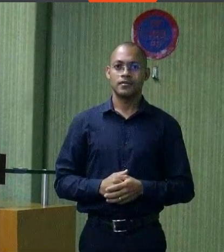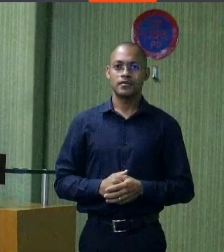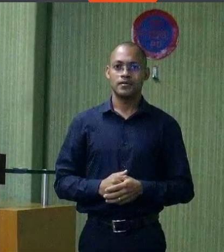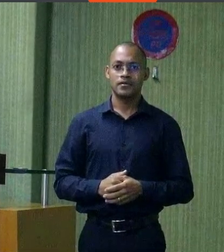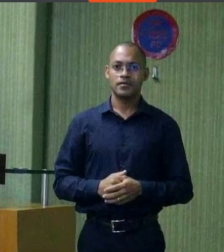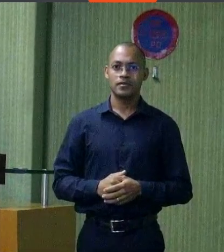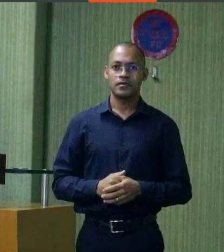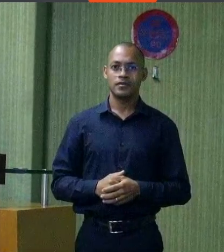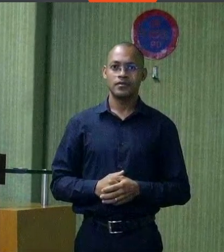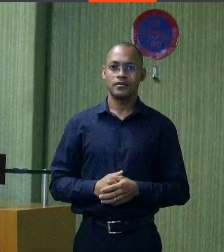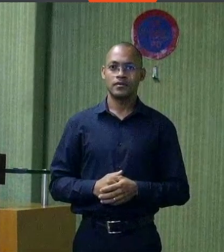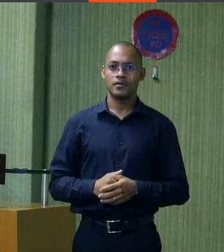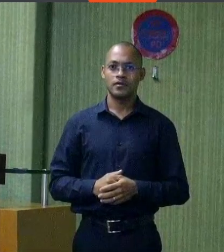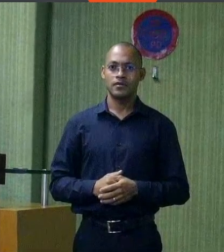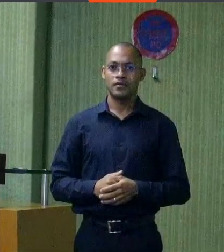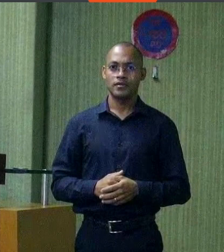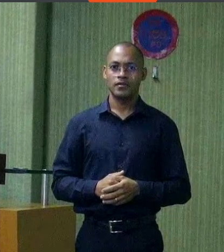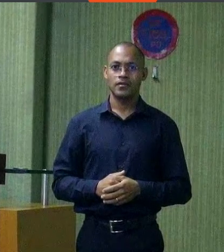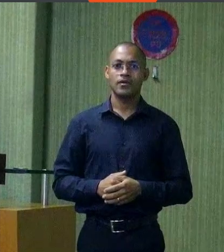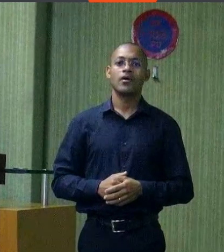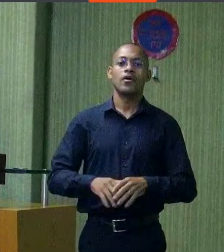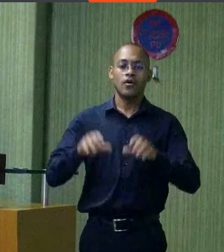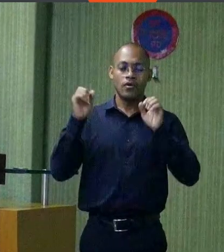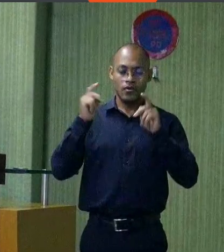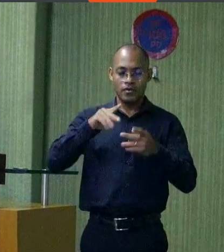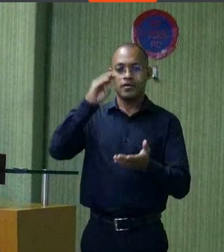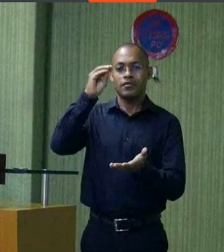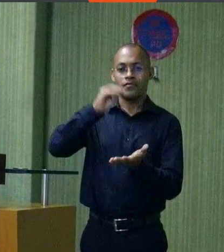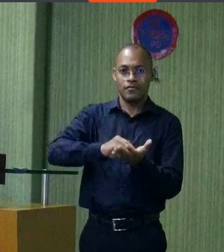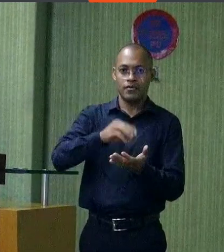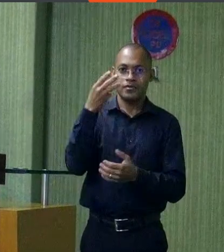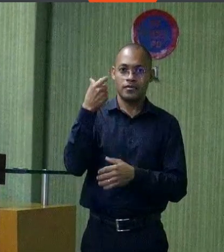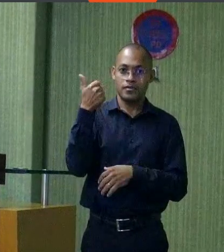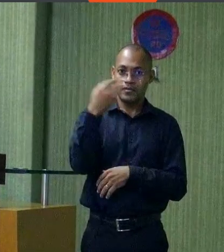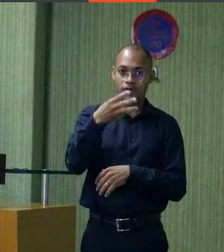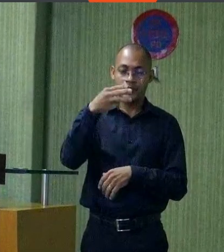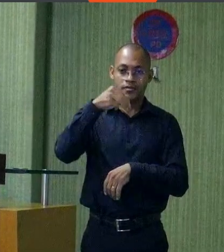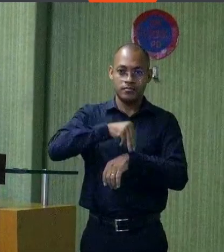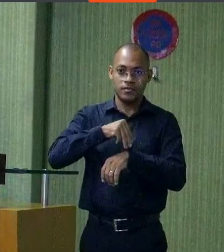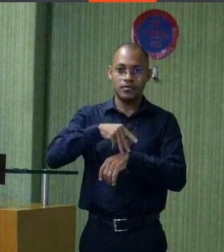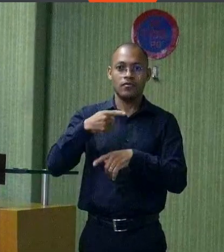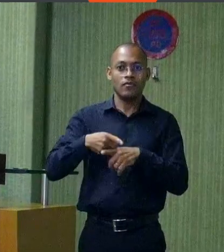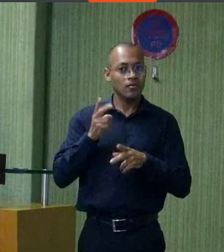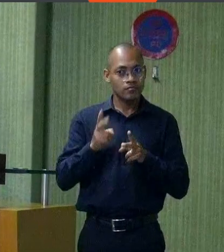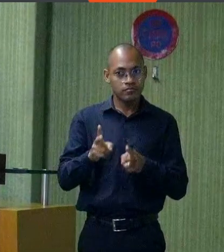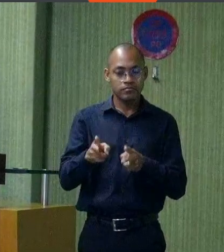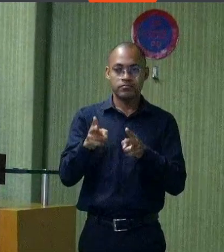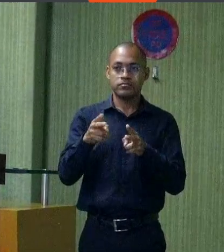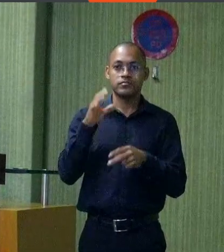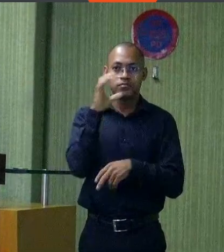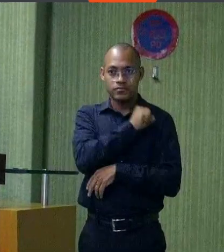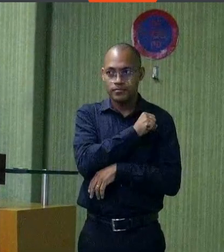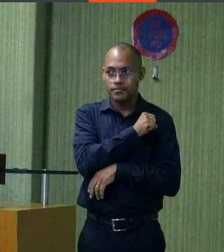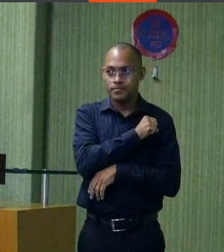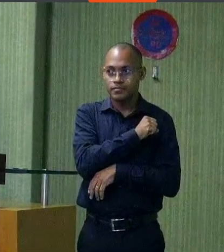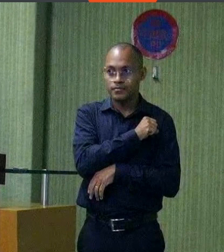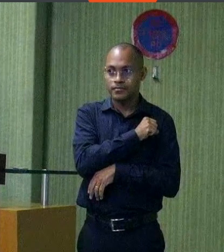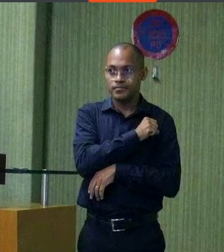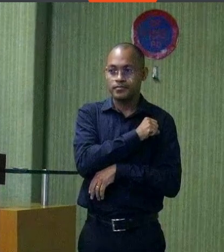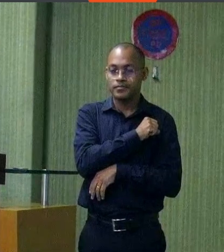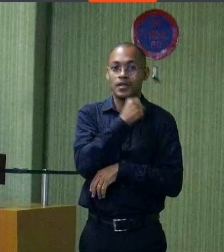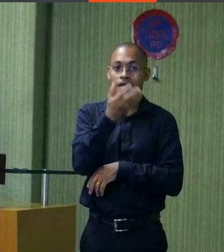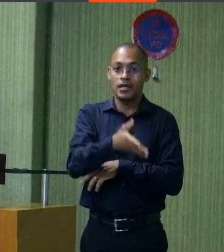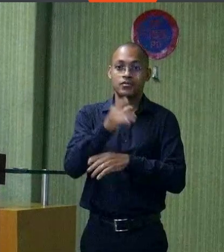ah ok faltam 13 minutos perfeito então eu vou tentar avançar um pouquinho eh nessas nos 18